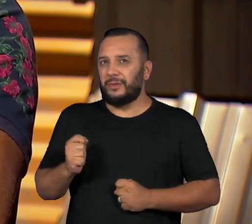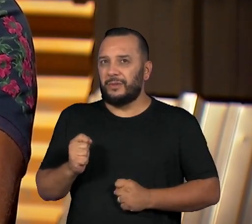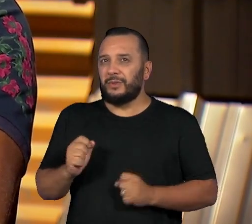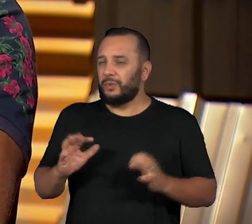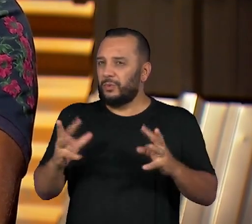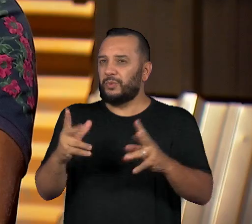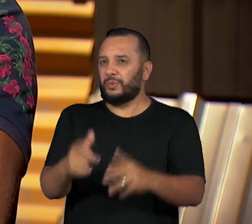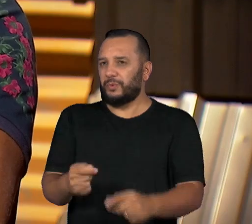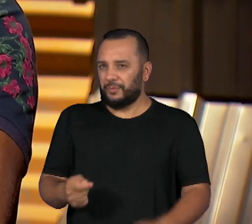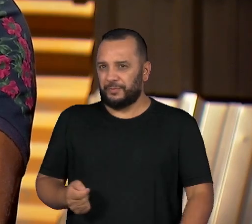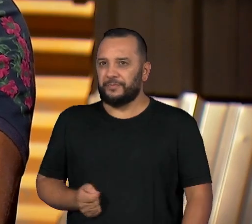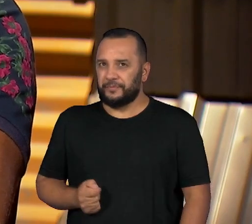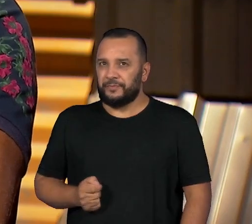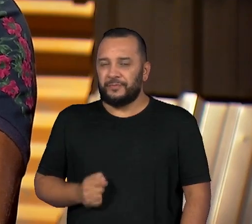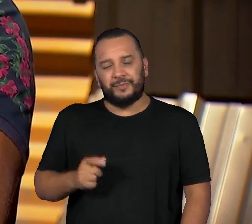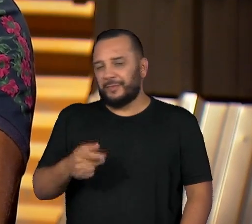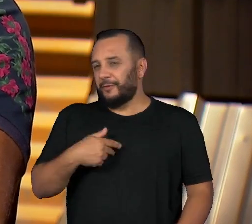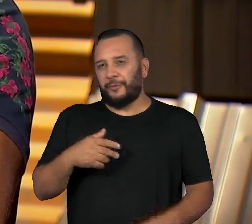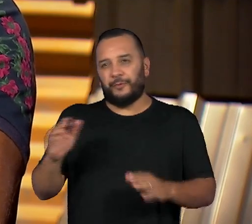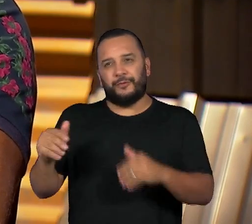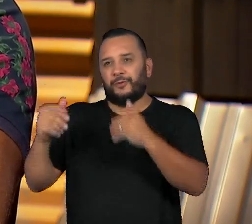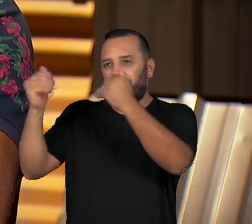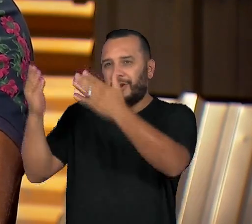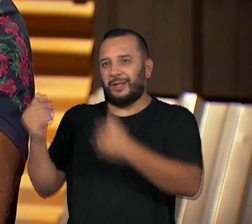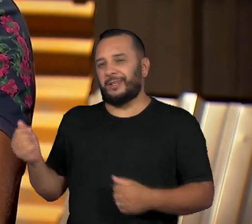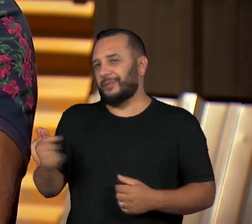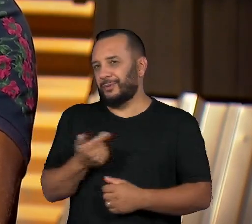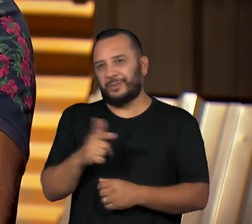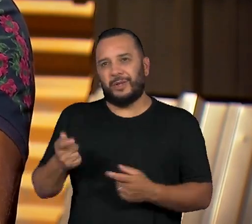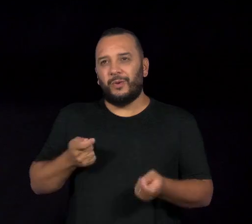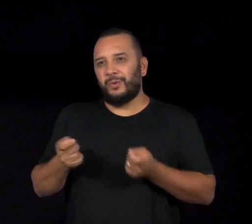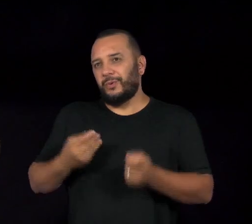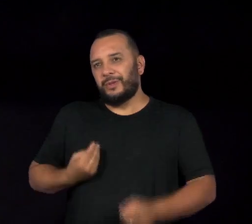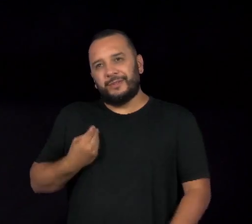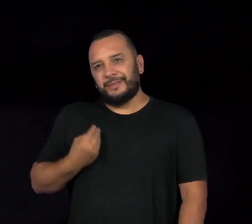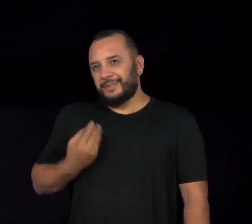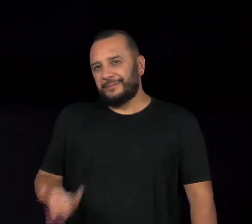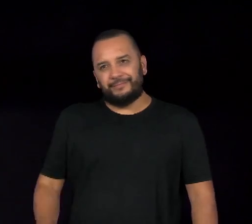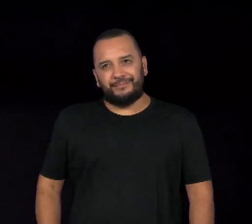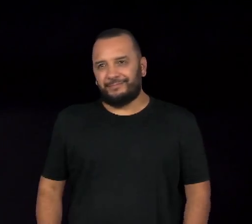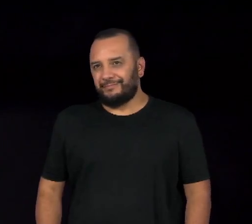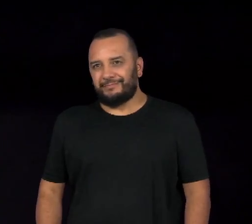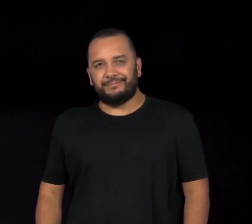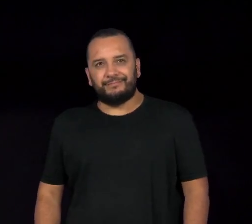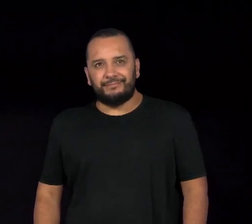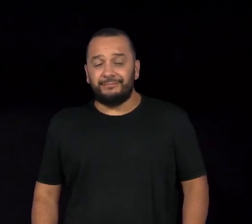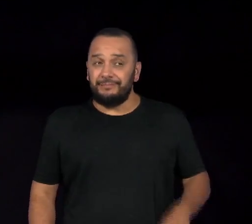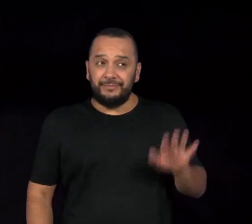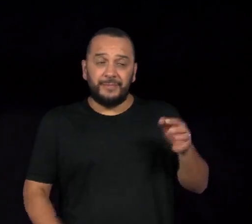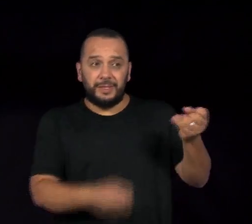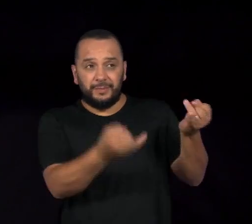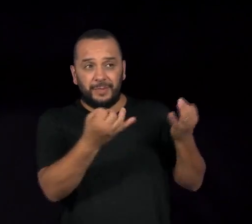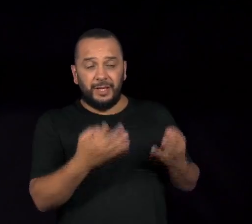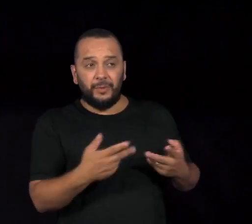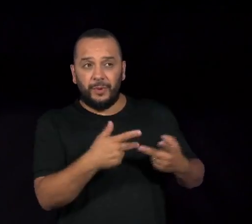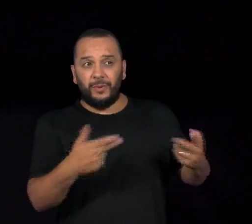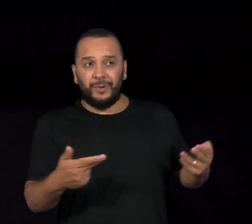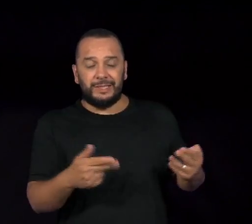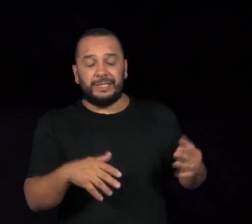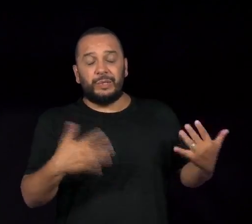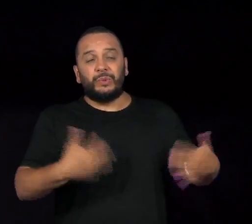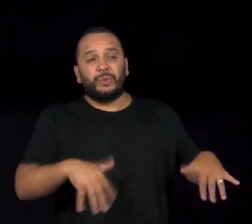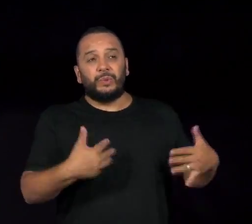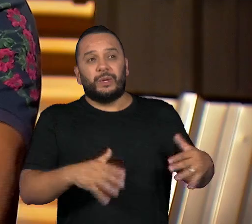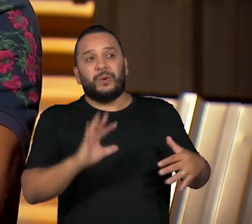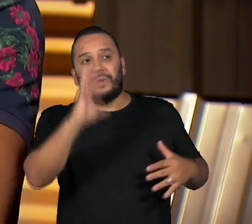tudo. Saiu dali, você não tem mais controle. Me conta uma coisa. bem ardida de politicagem, só para eu entender do que